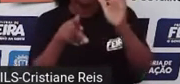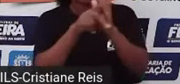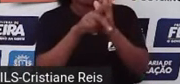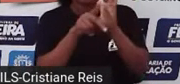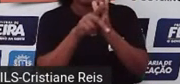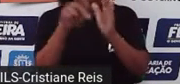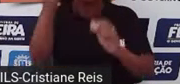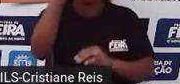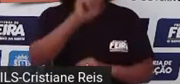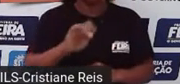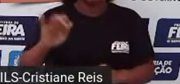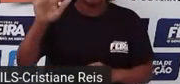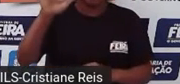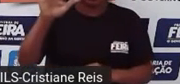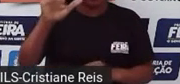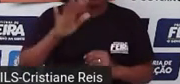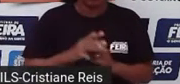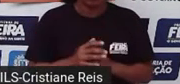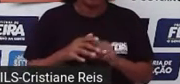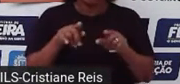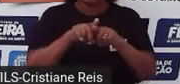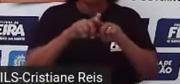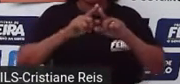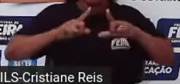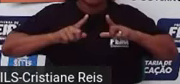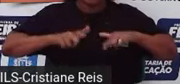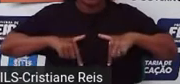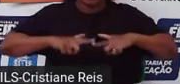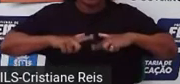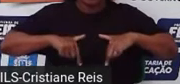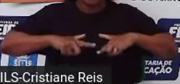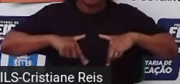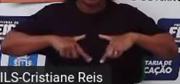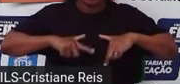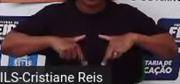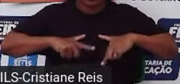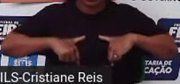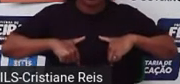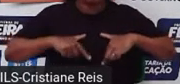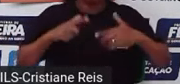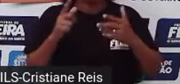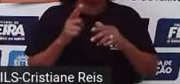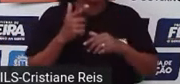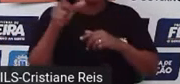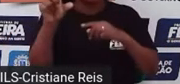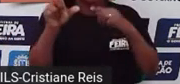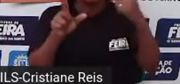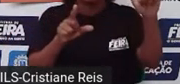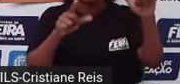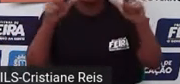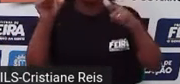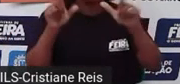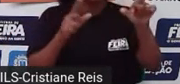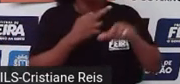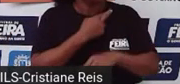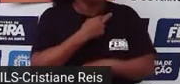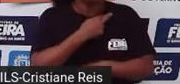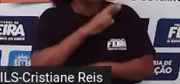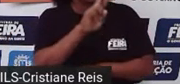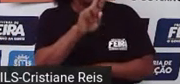tem relacionada ao judaísmo leva e várias outras religiões Então esse e